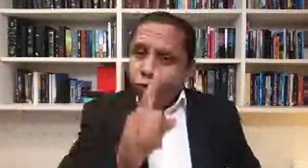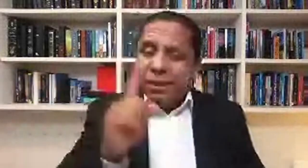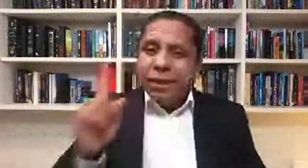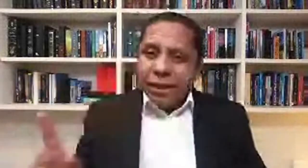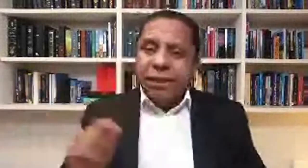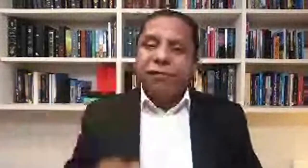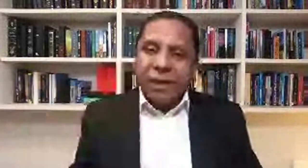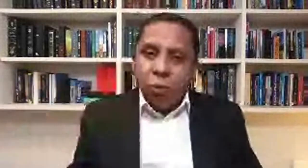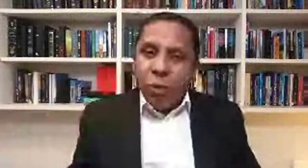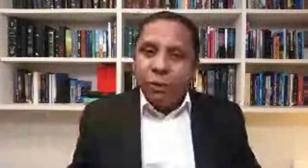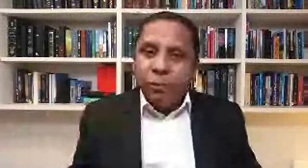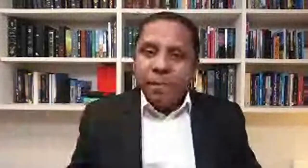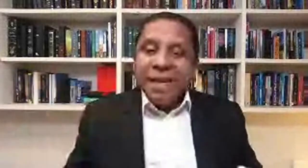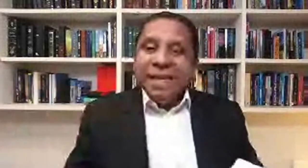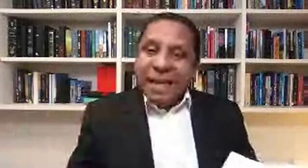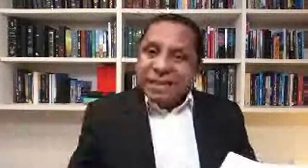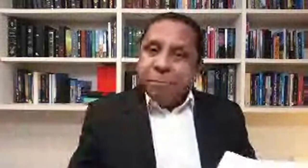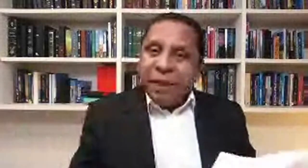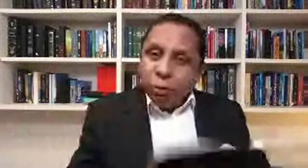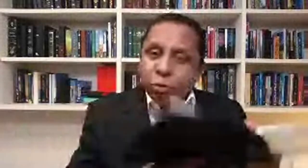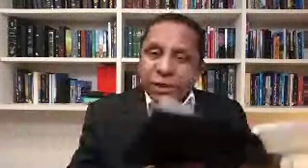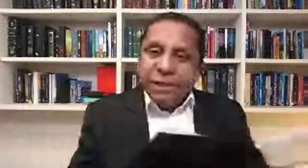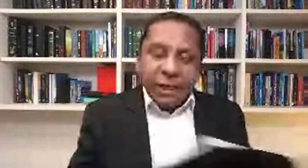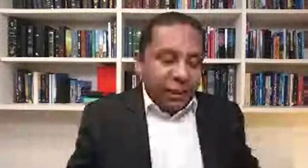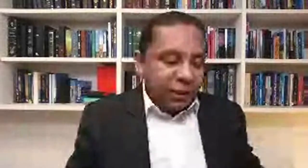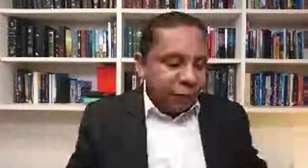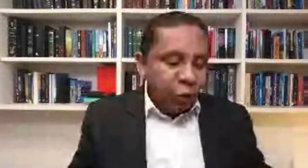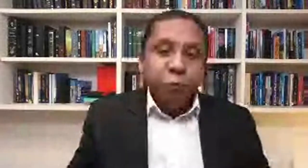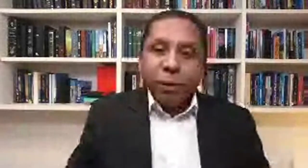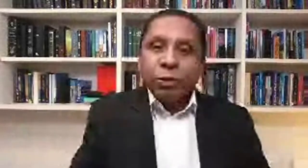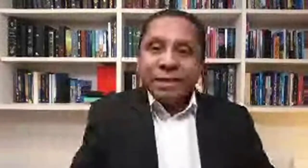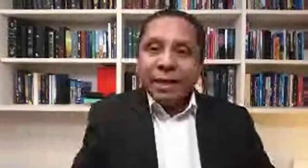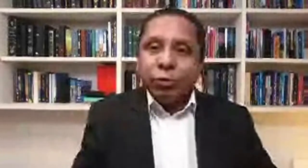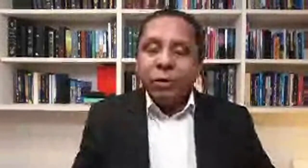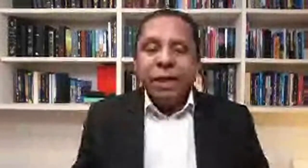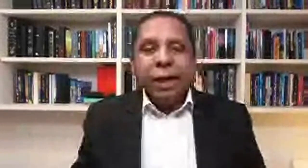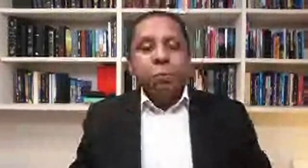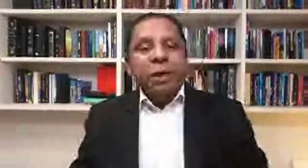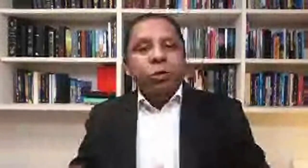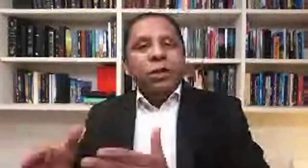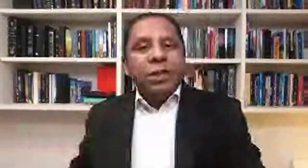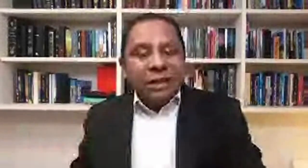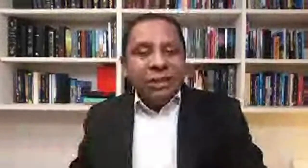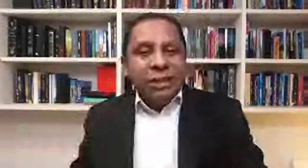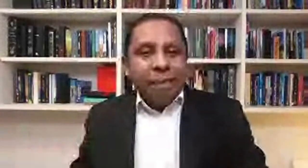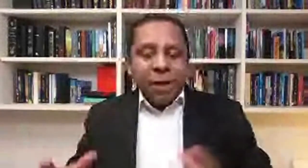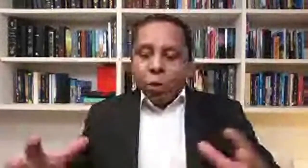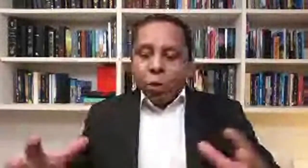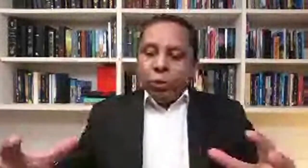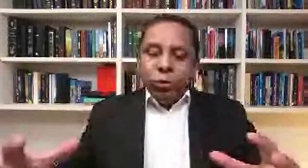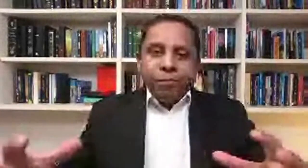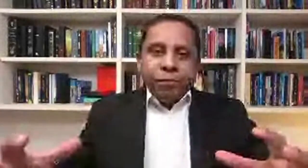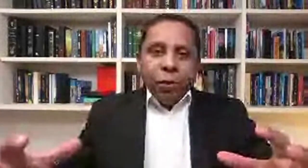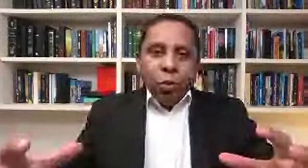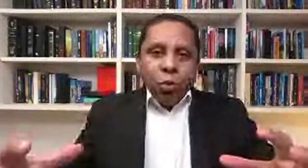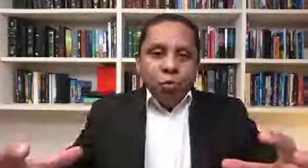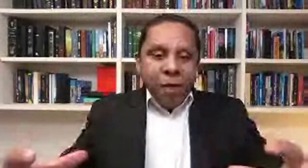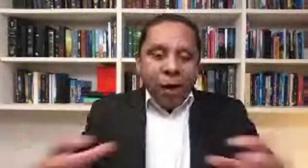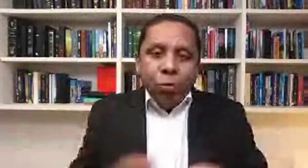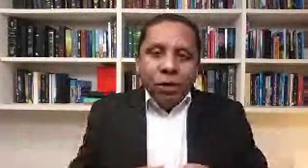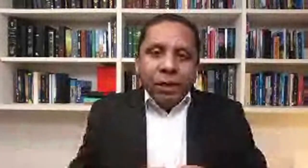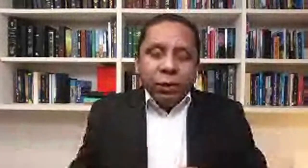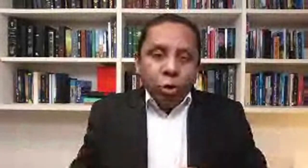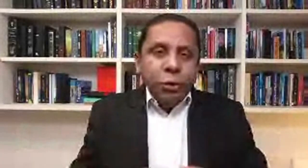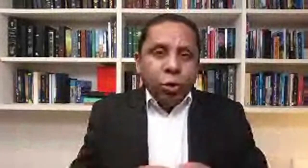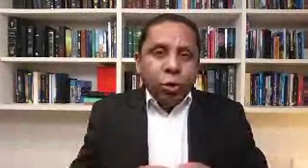porque um dia equivale a um ano. E esse período aqui que a igreja fugiu para o deserto é o período de Tiatira, quando o